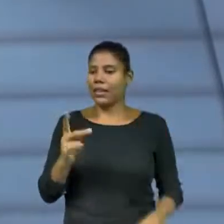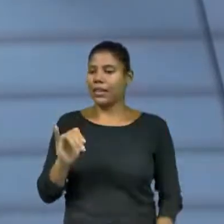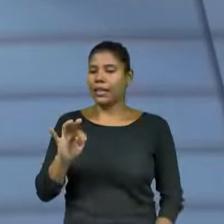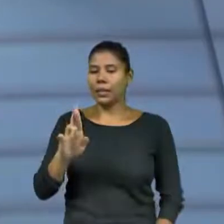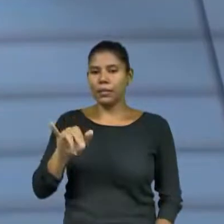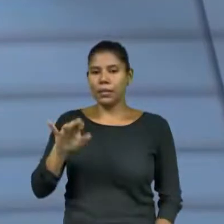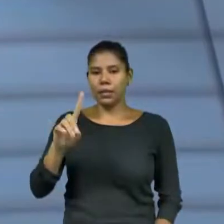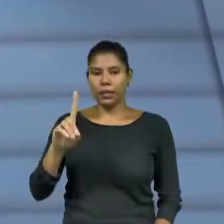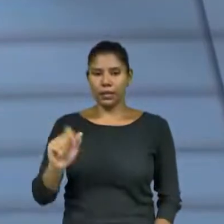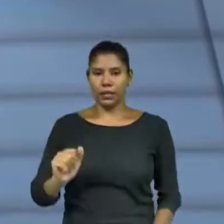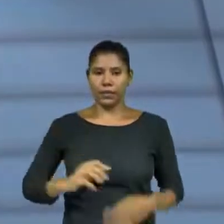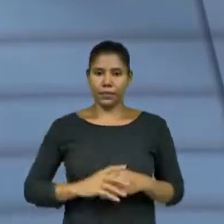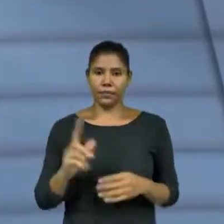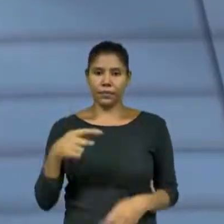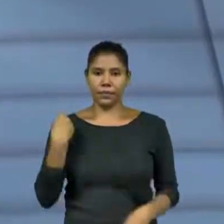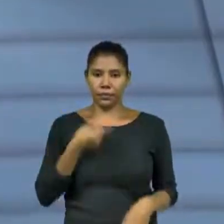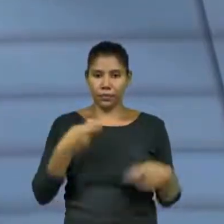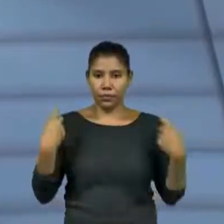usar energia